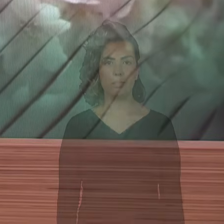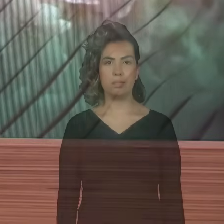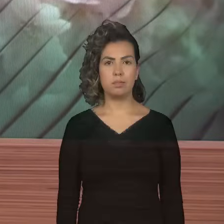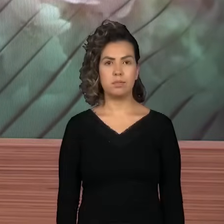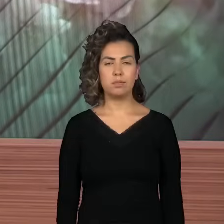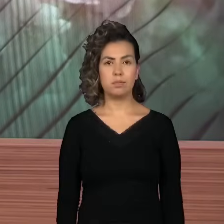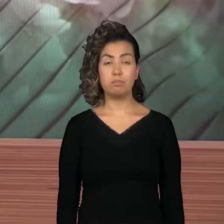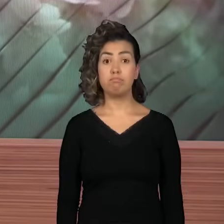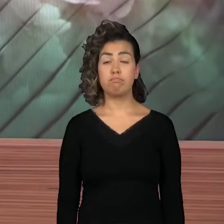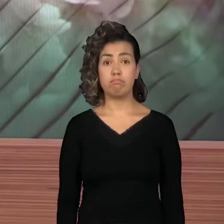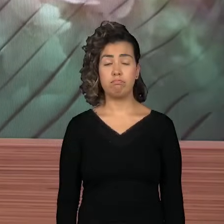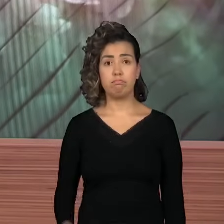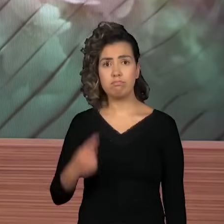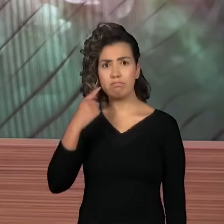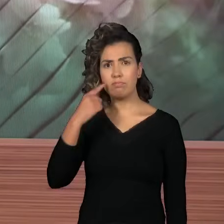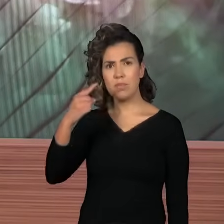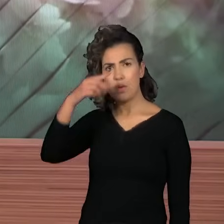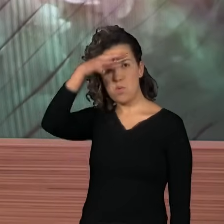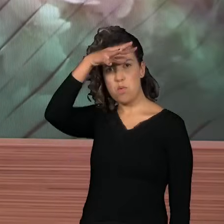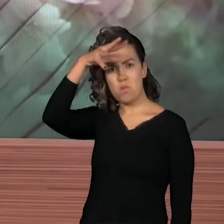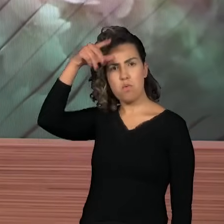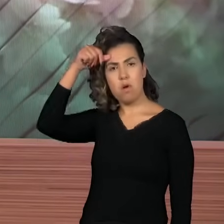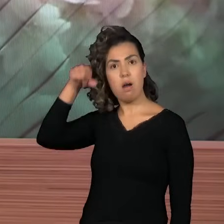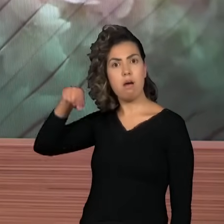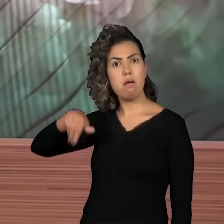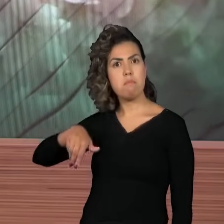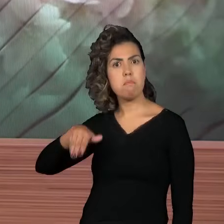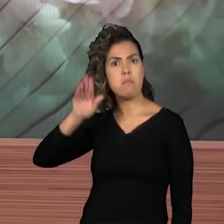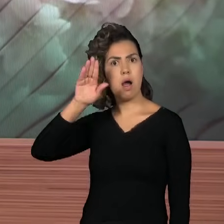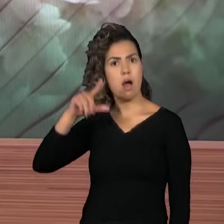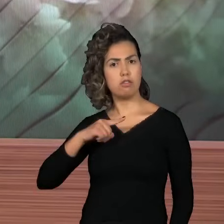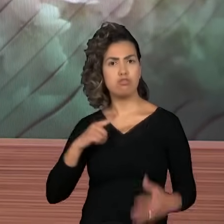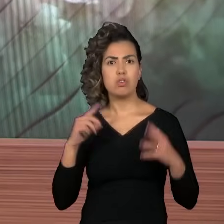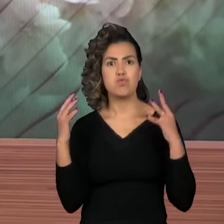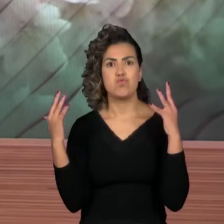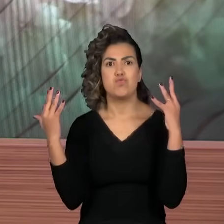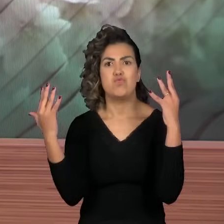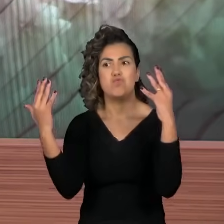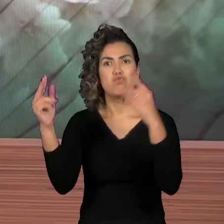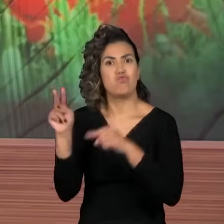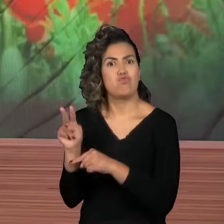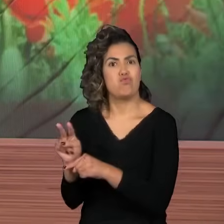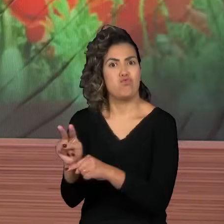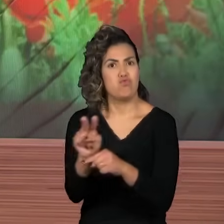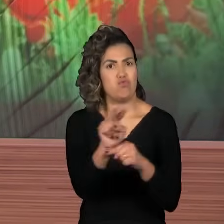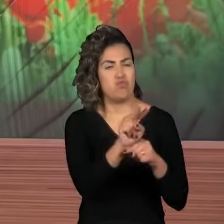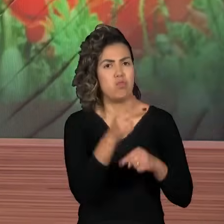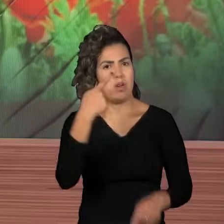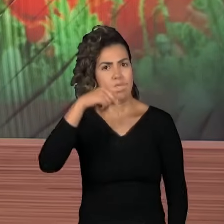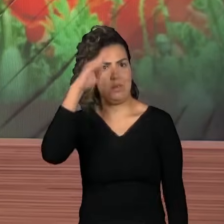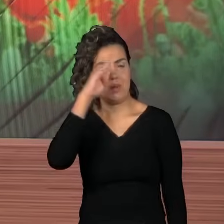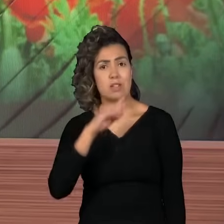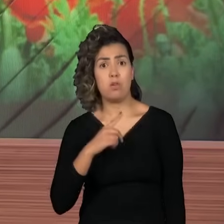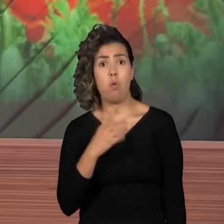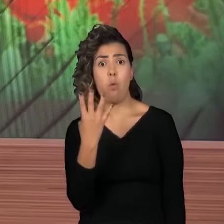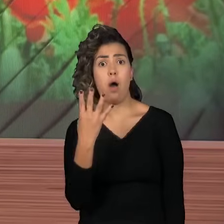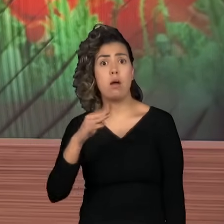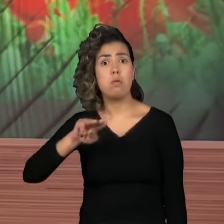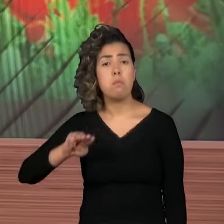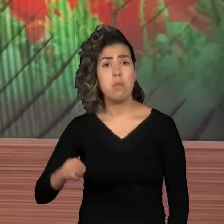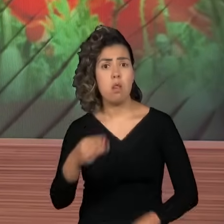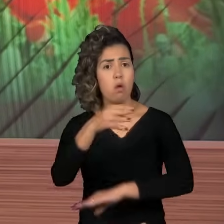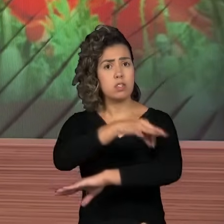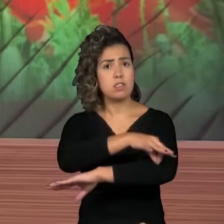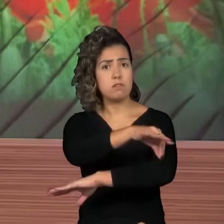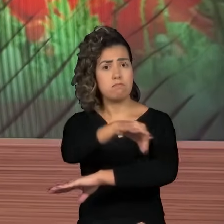O Acre tem uma das maiores coberturas vegetais ainda intactas do Brasil. São mais de 4 milhões de hectares de